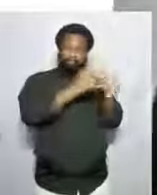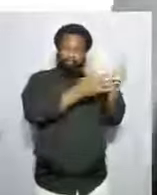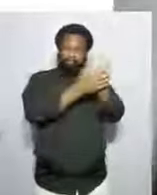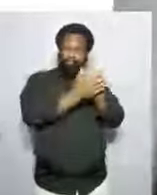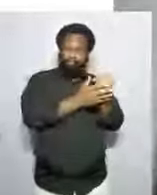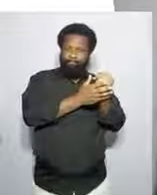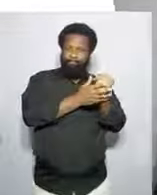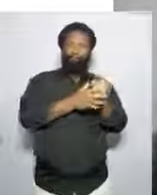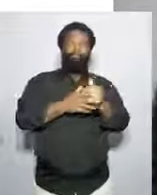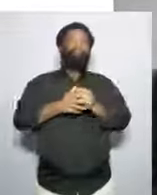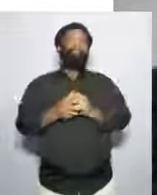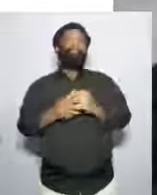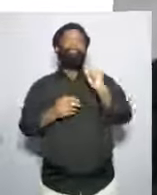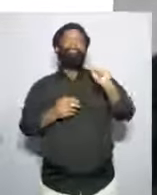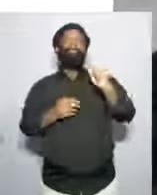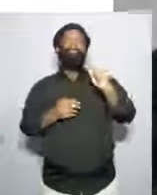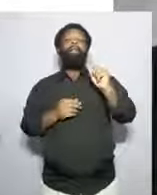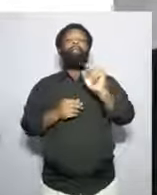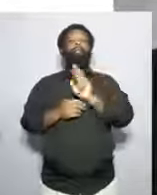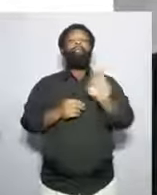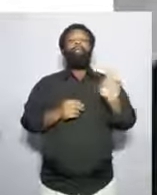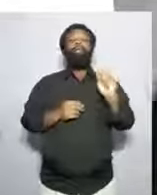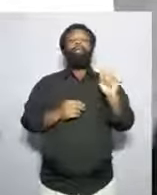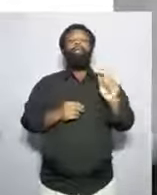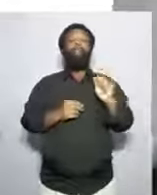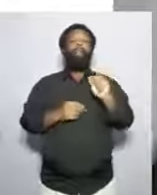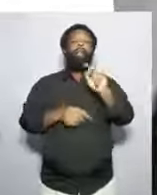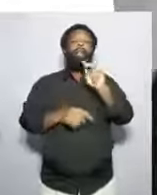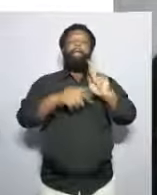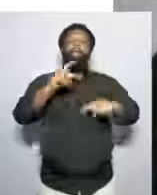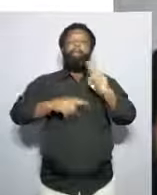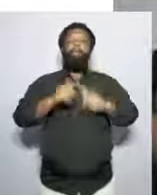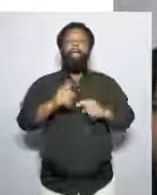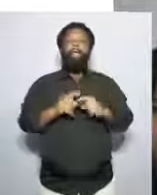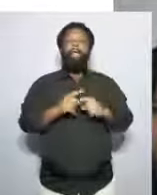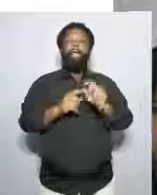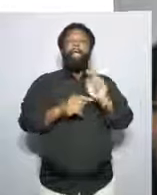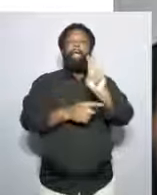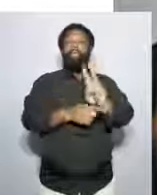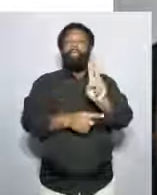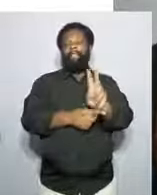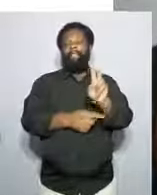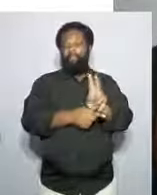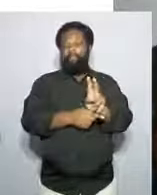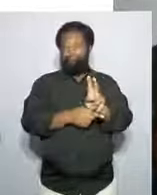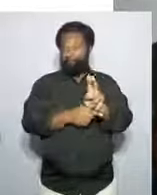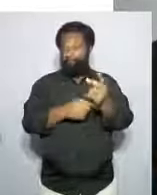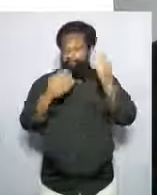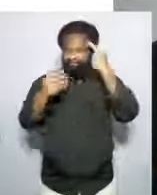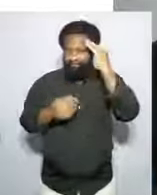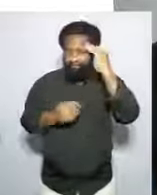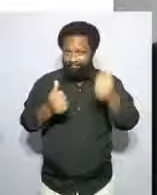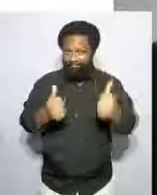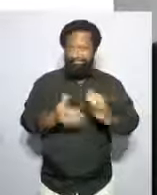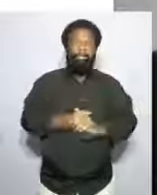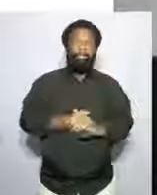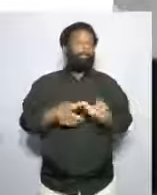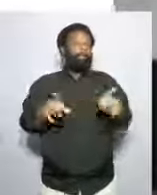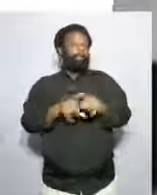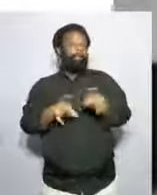e esses aqui são conhecidos como elementos representativos. Combinado?